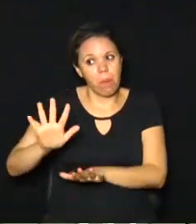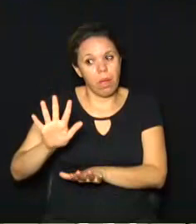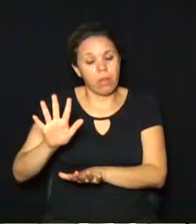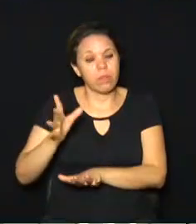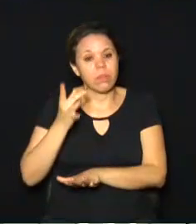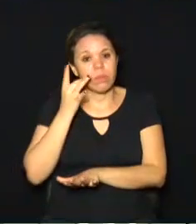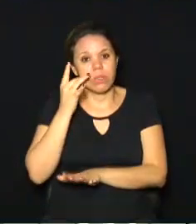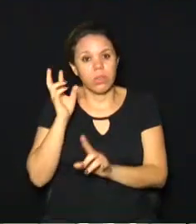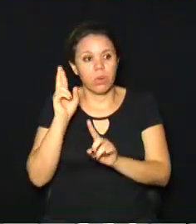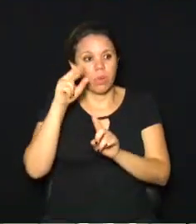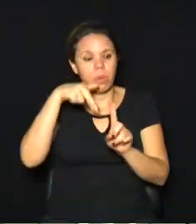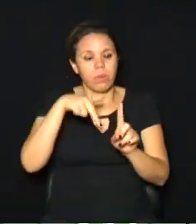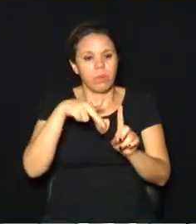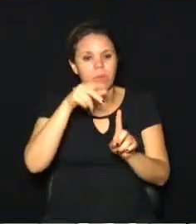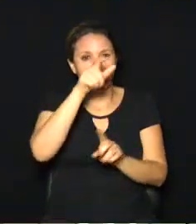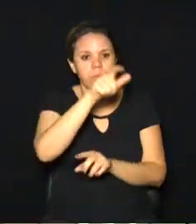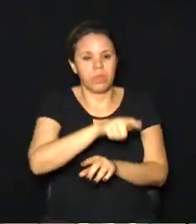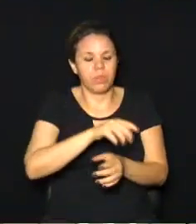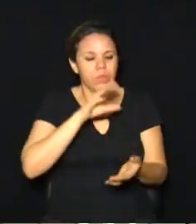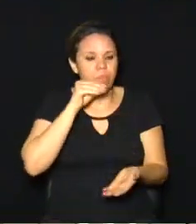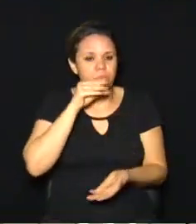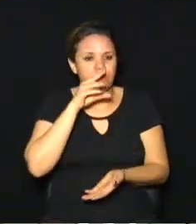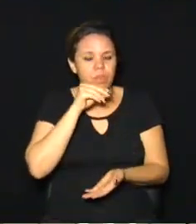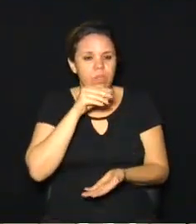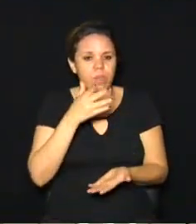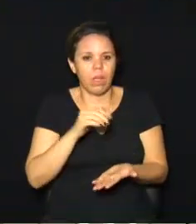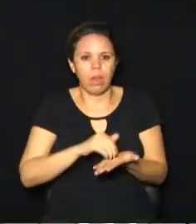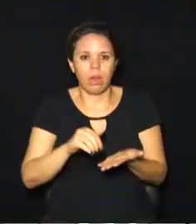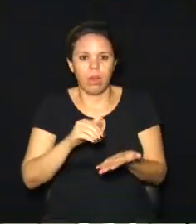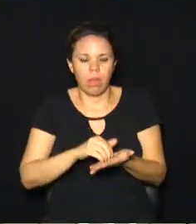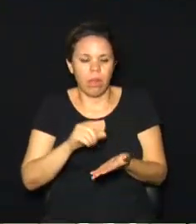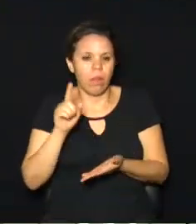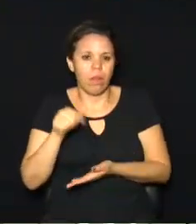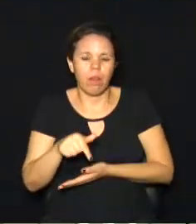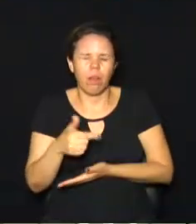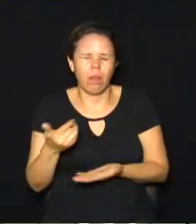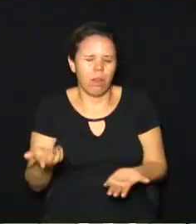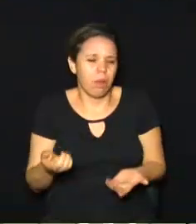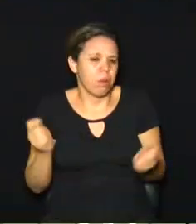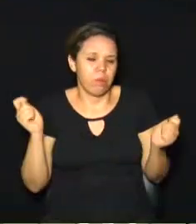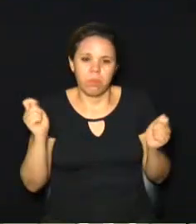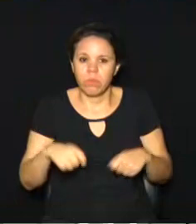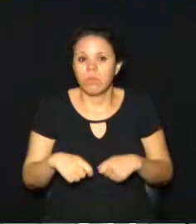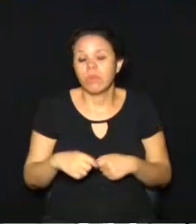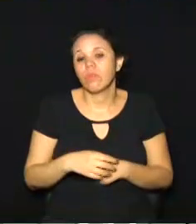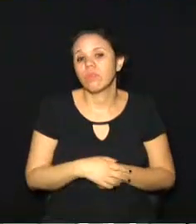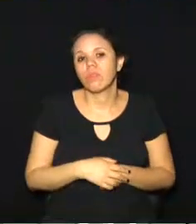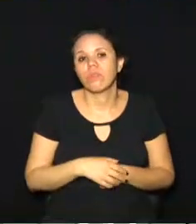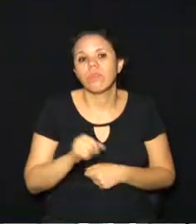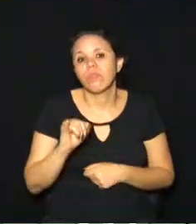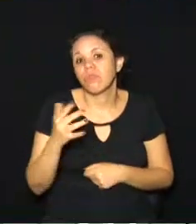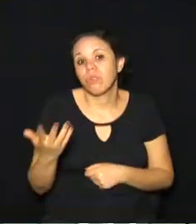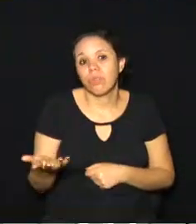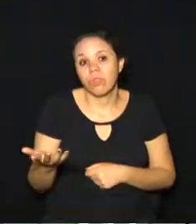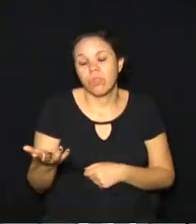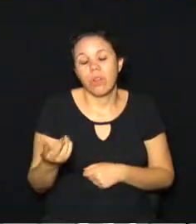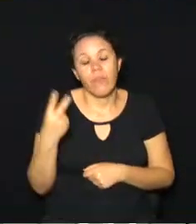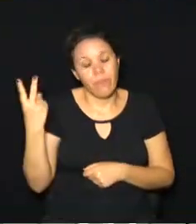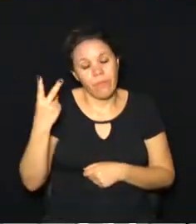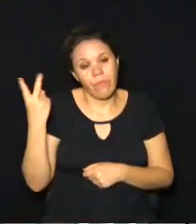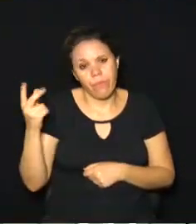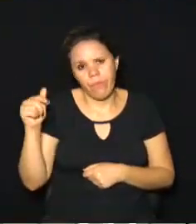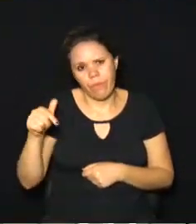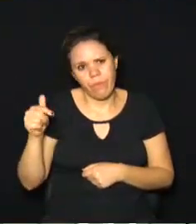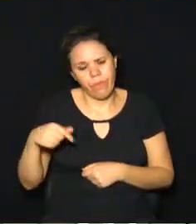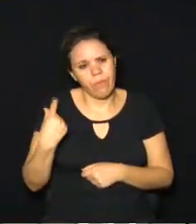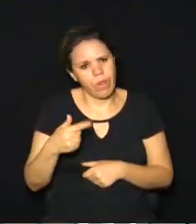uma representação das secretarias era algo totalmente possível e já seria de grande valor aqui